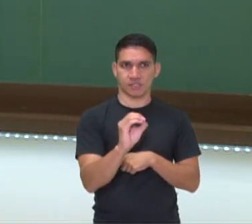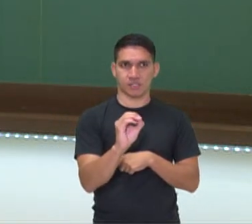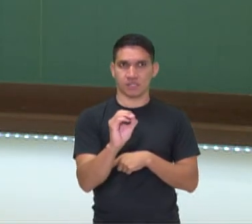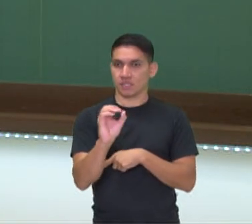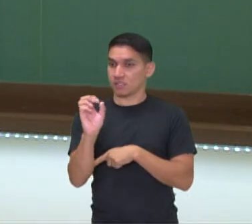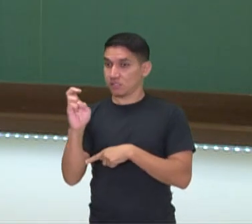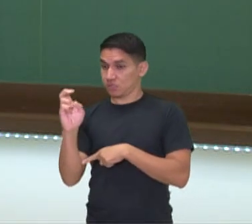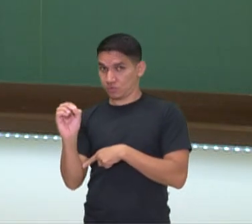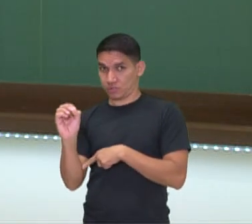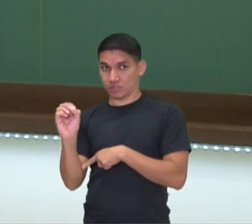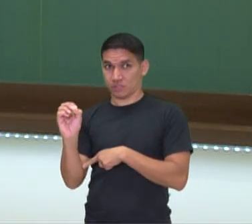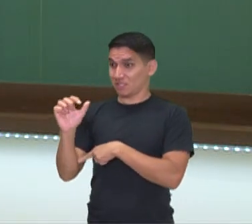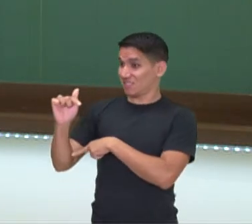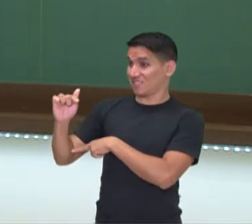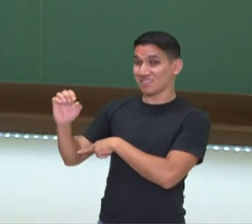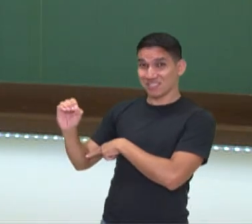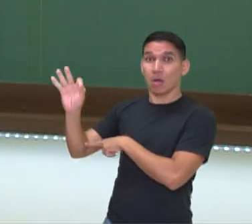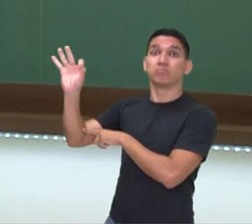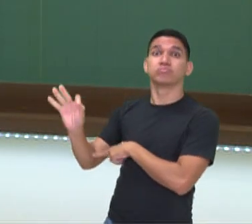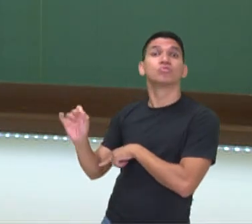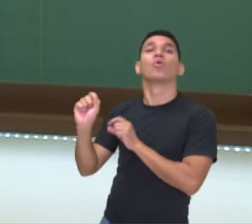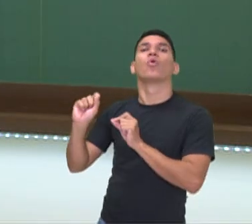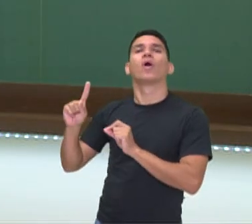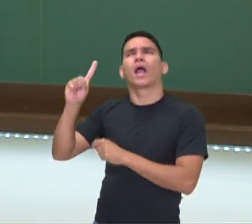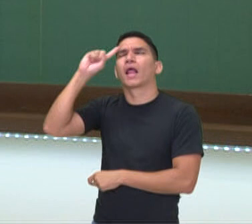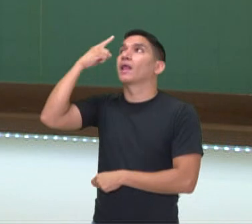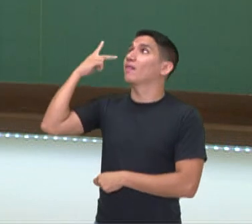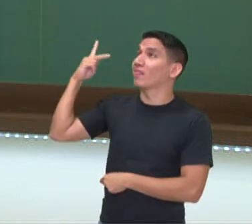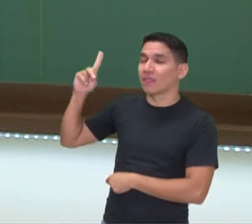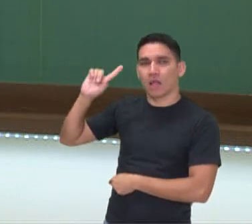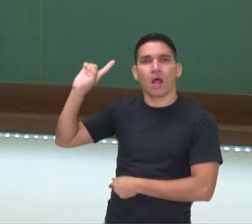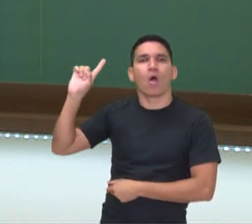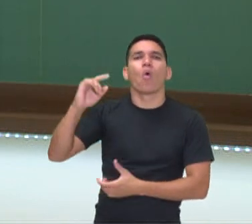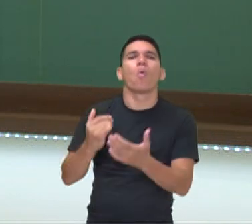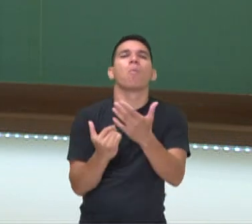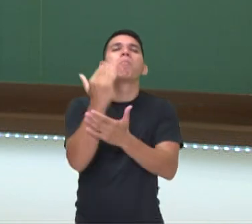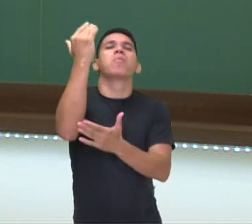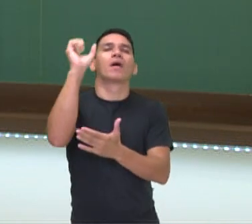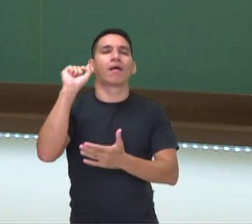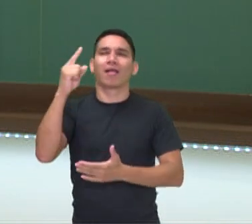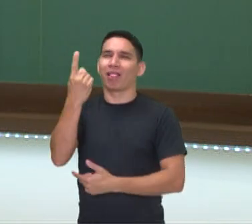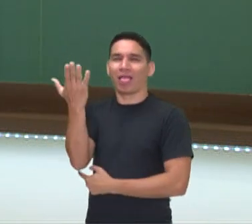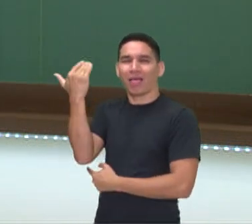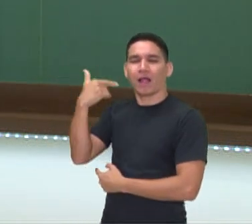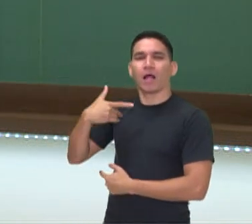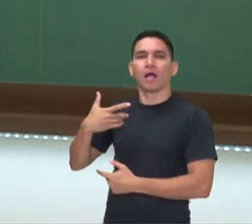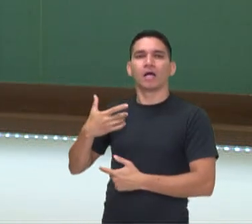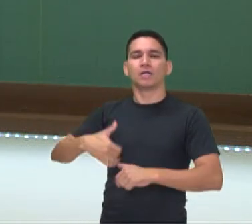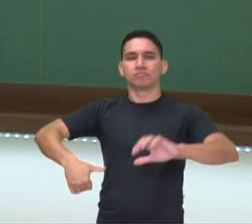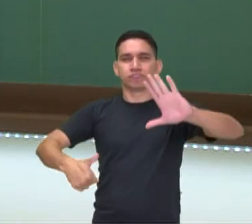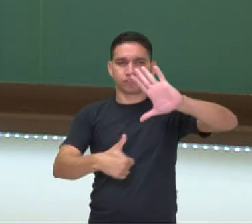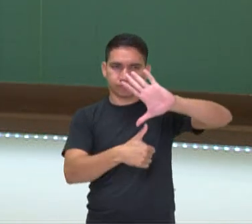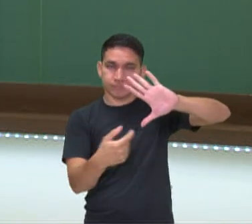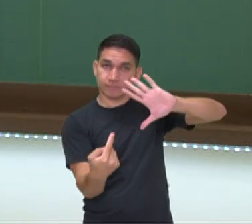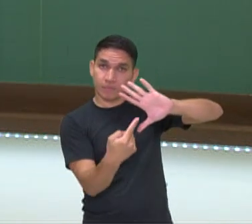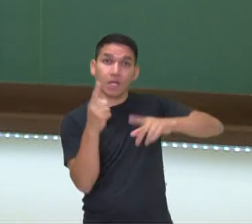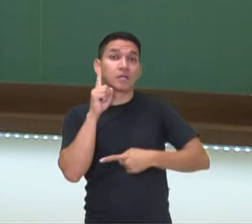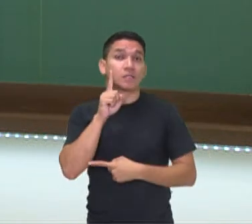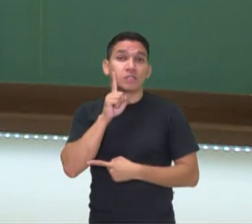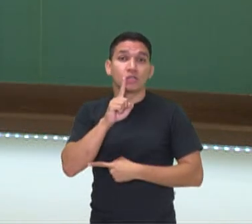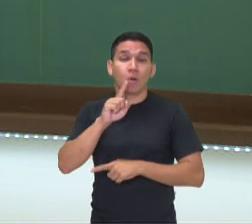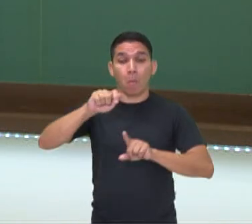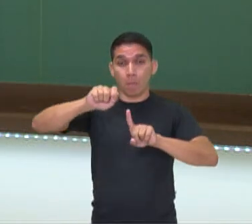da Black Friday, ela é a ideia que foi concentrada, surgiu nos Estados Unidos, aonde no mês